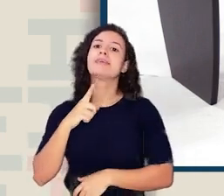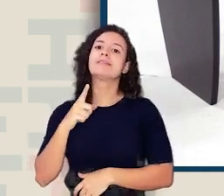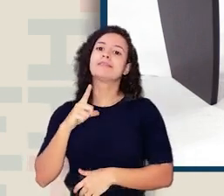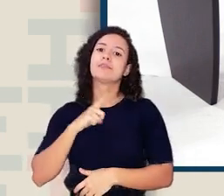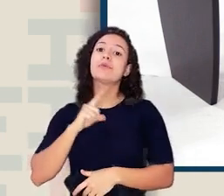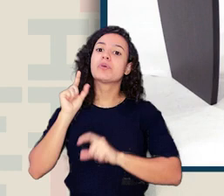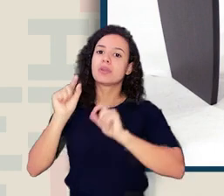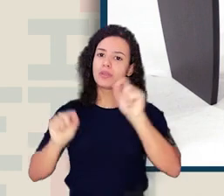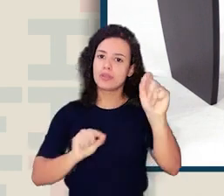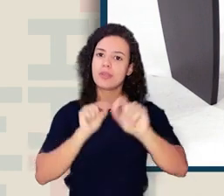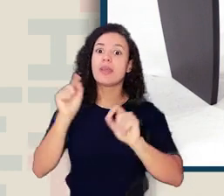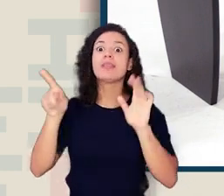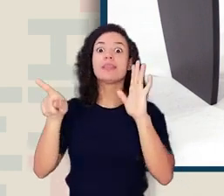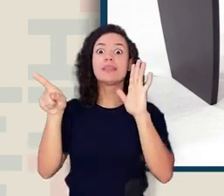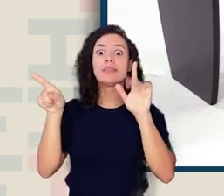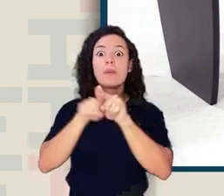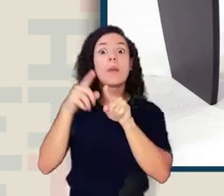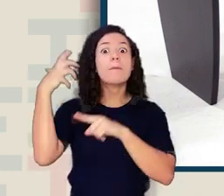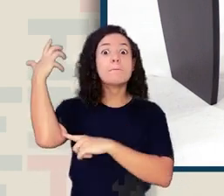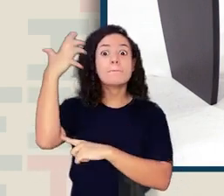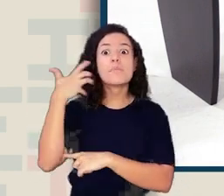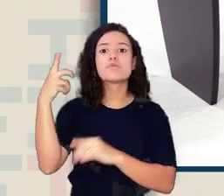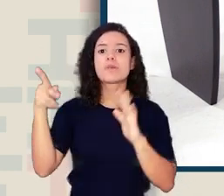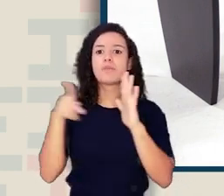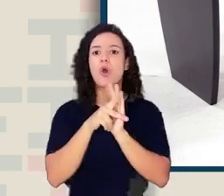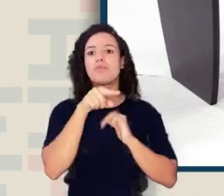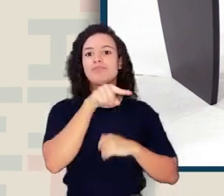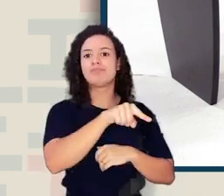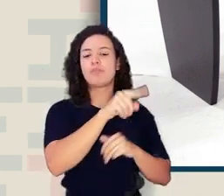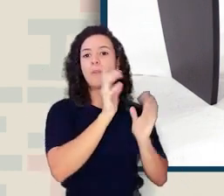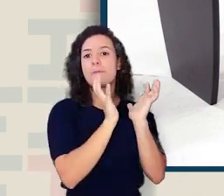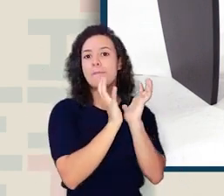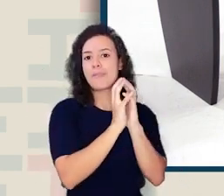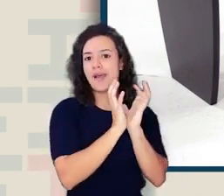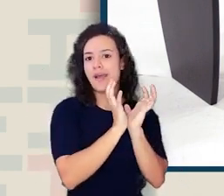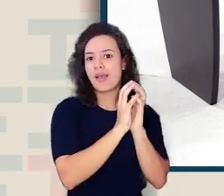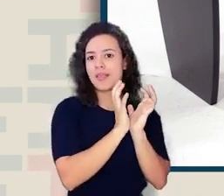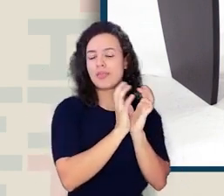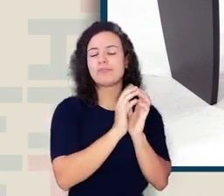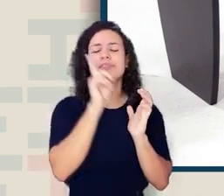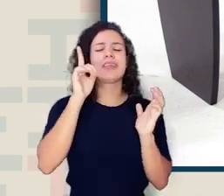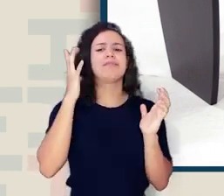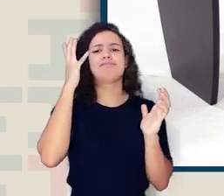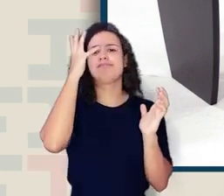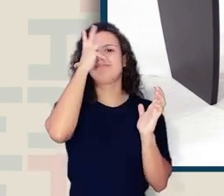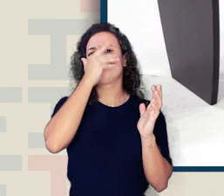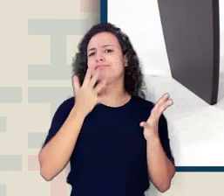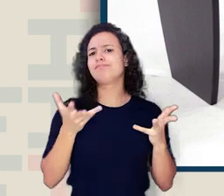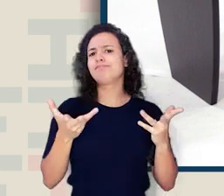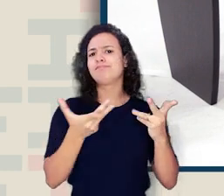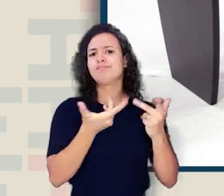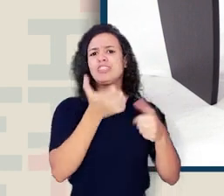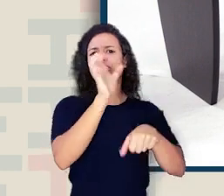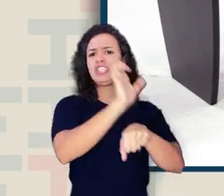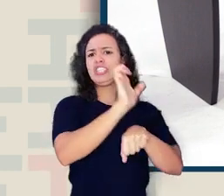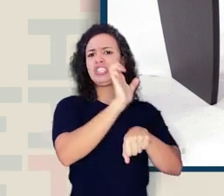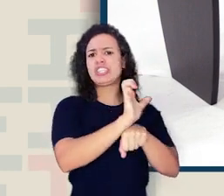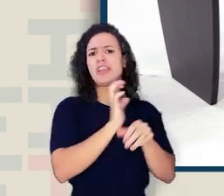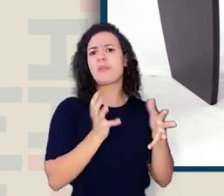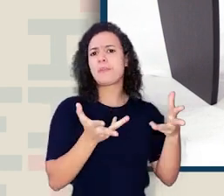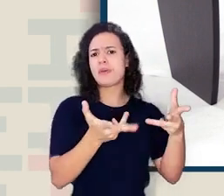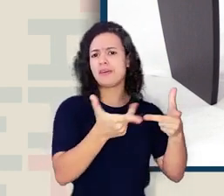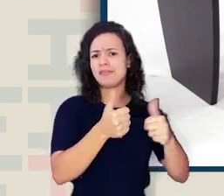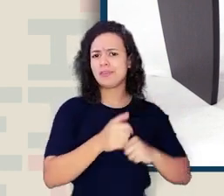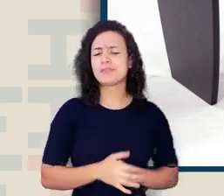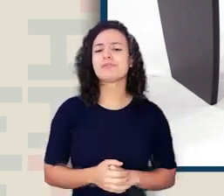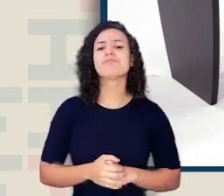mais acesso, inclusive ao repertório do maracatu pernambucano, que é uma manifestação linda de um estado